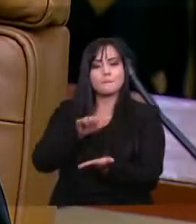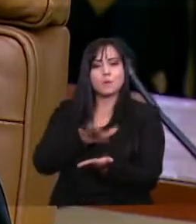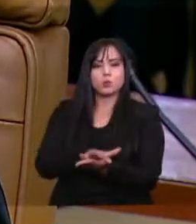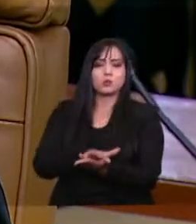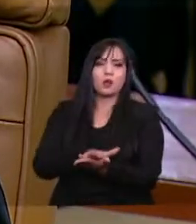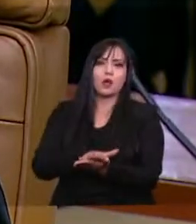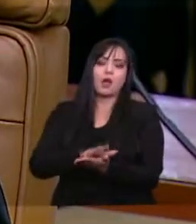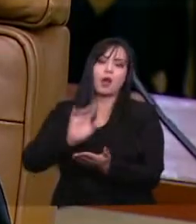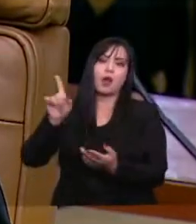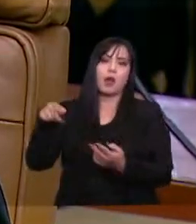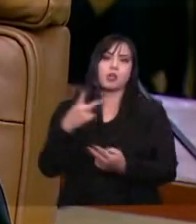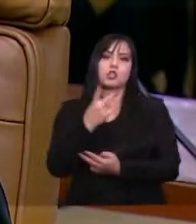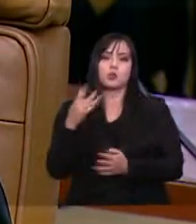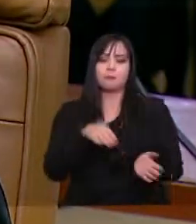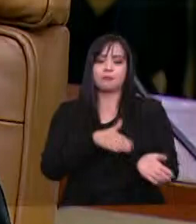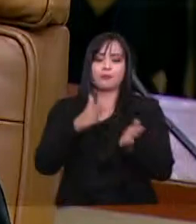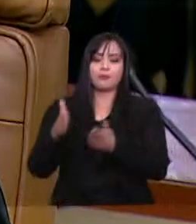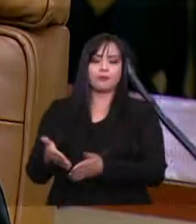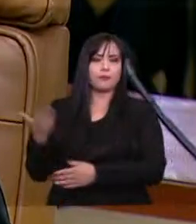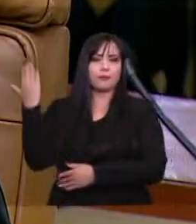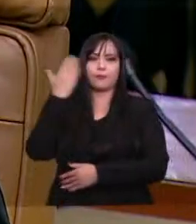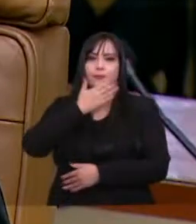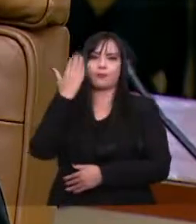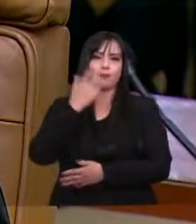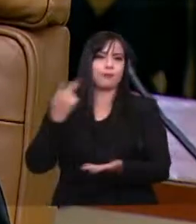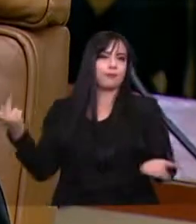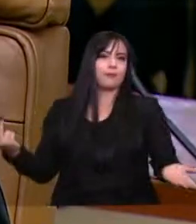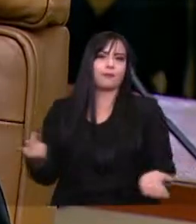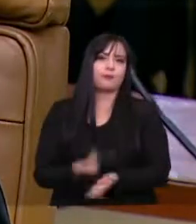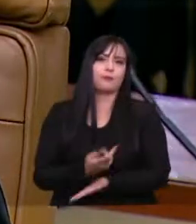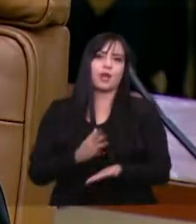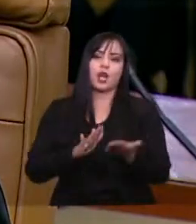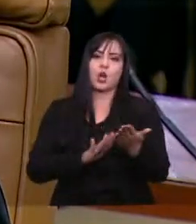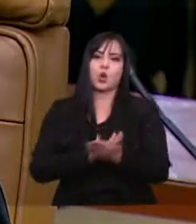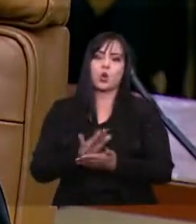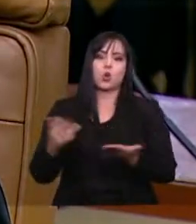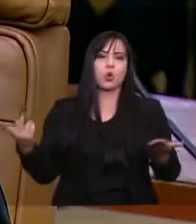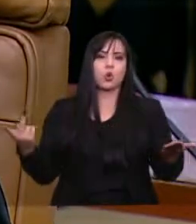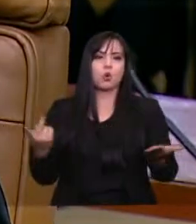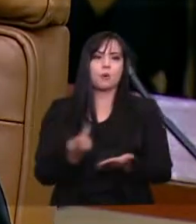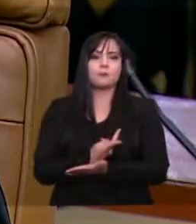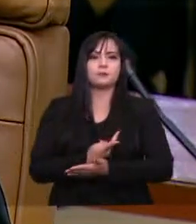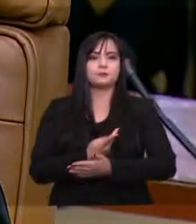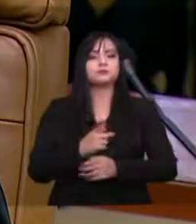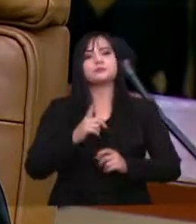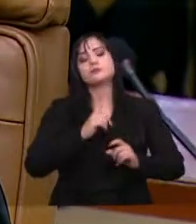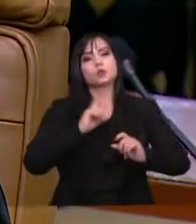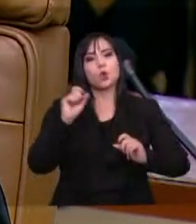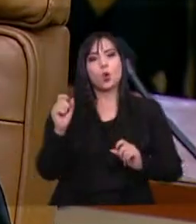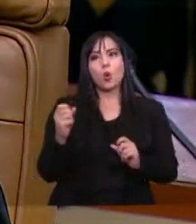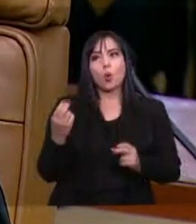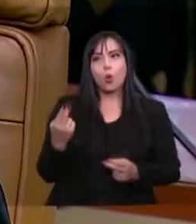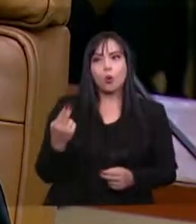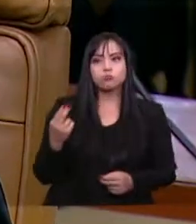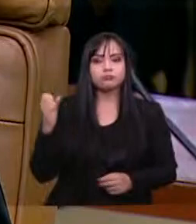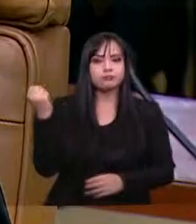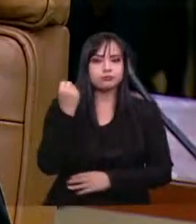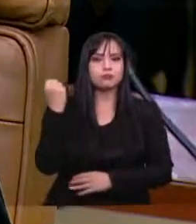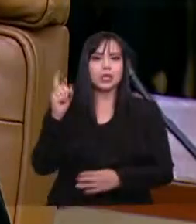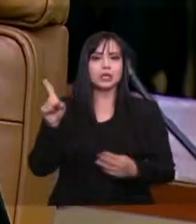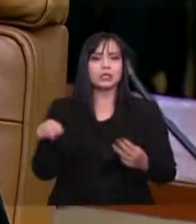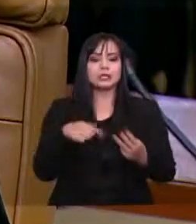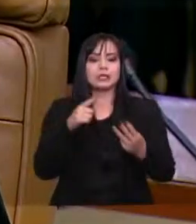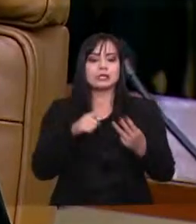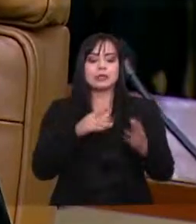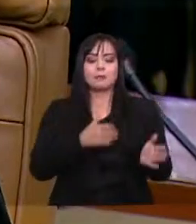na segunda fase não Verifica a ocorrência de quaisquer circunstâncias atenuantes ou agravantes e na